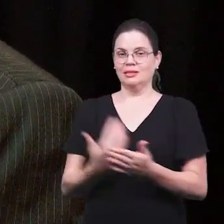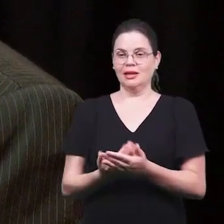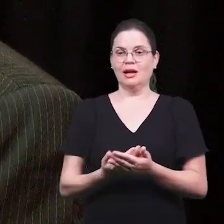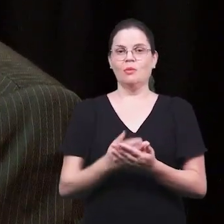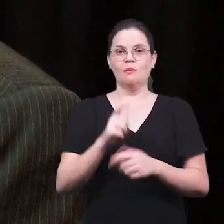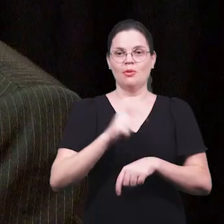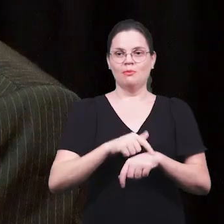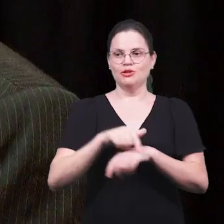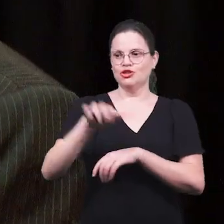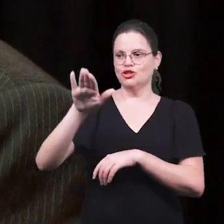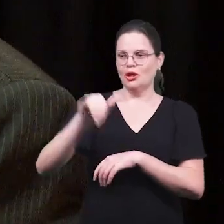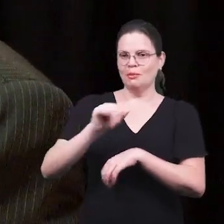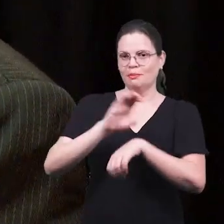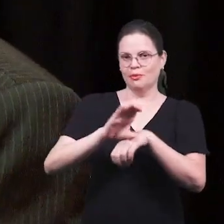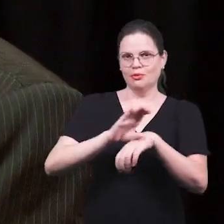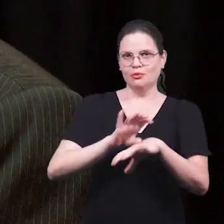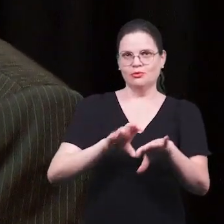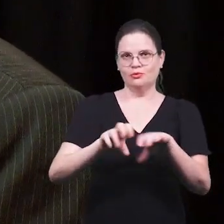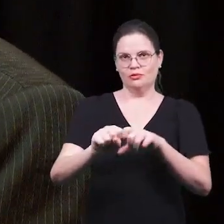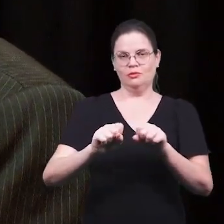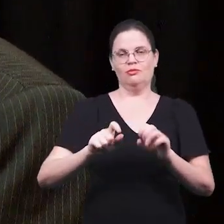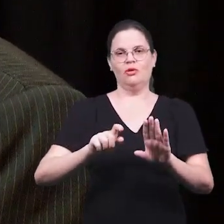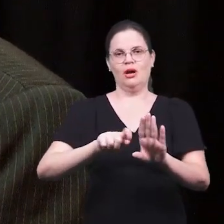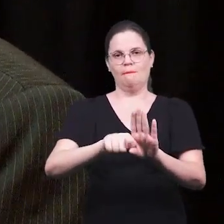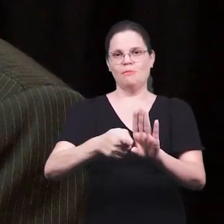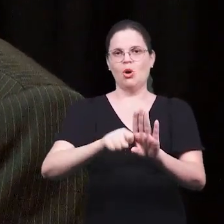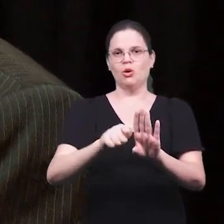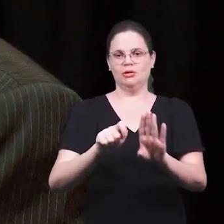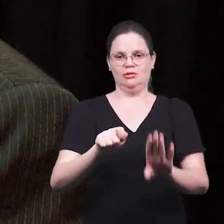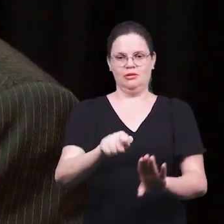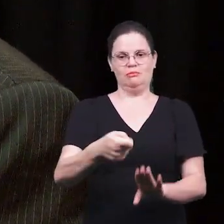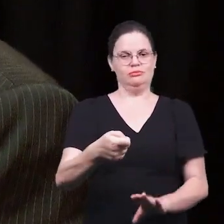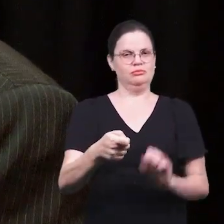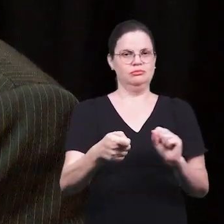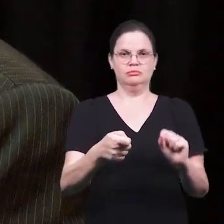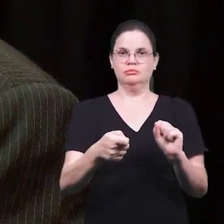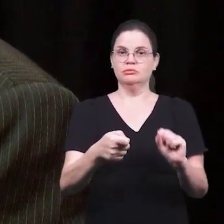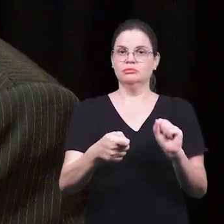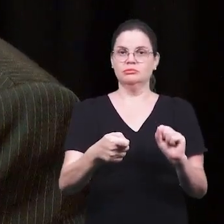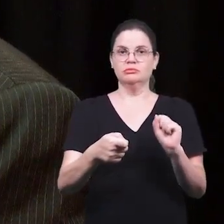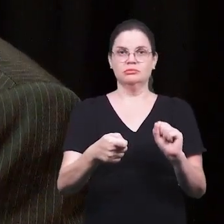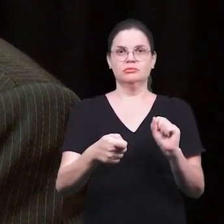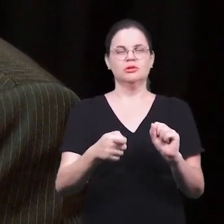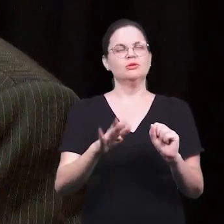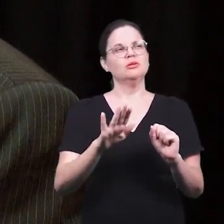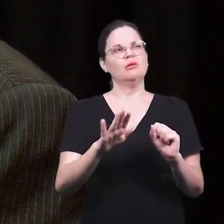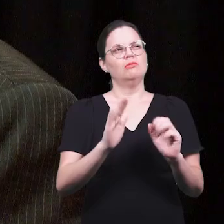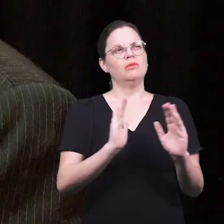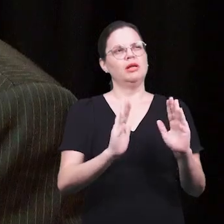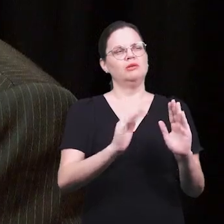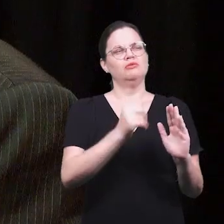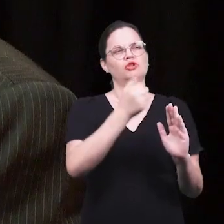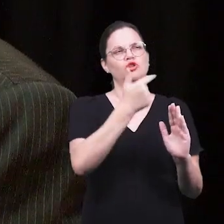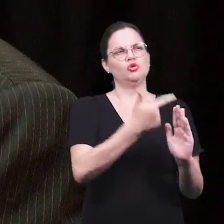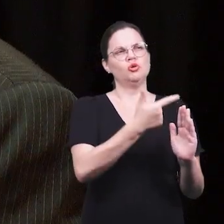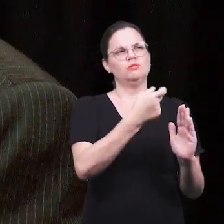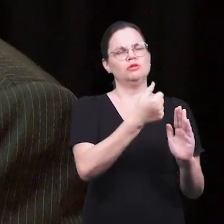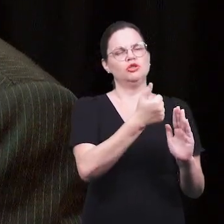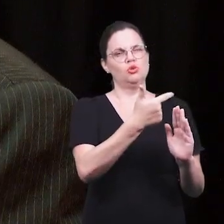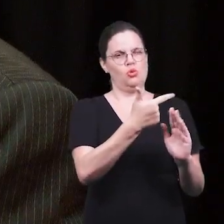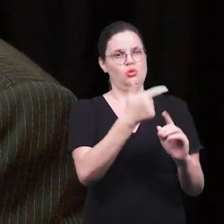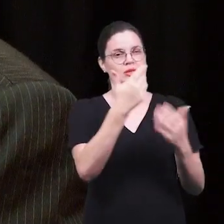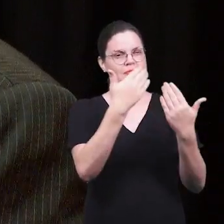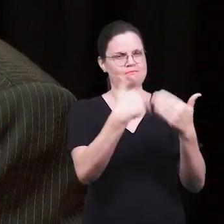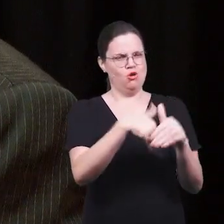formação foi a porta. Demorou-se um pouquinho. Então, tudo acontece em 2012, meados de 2012,